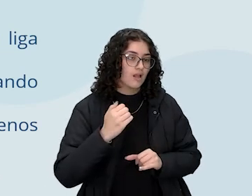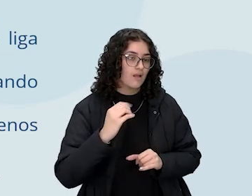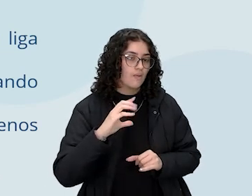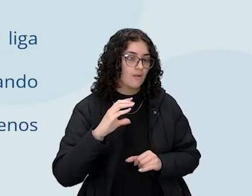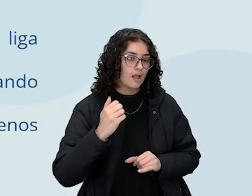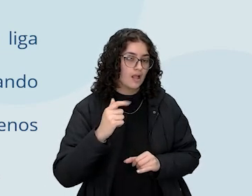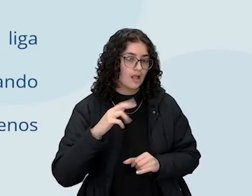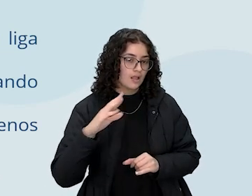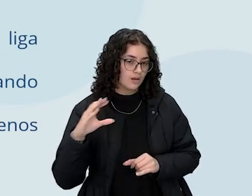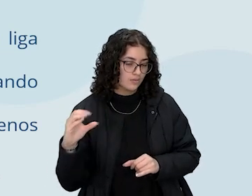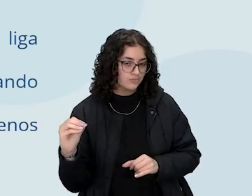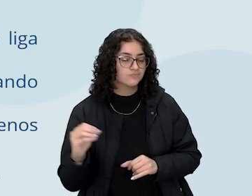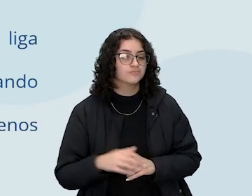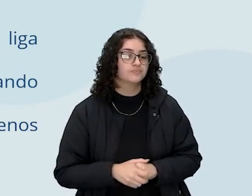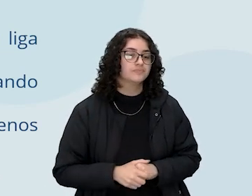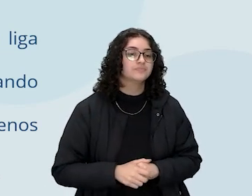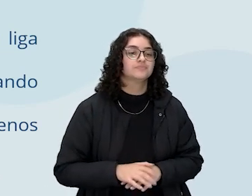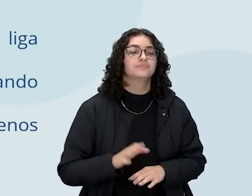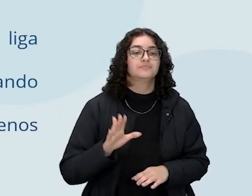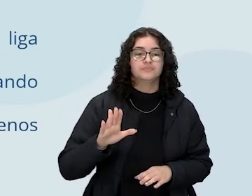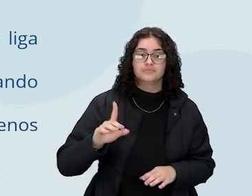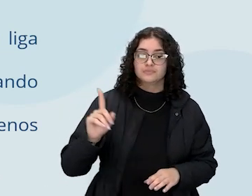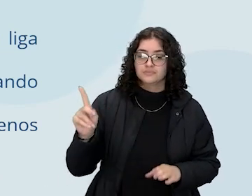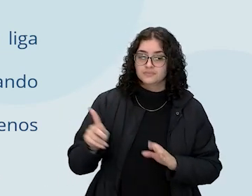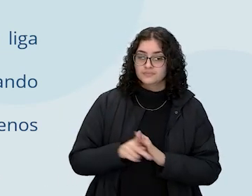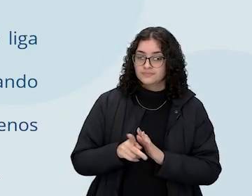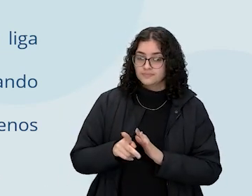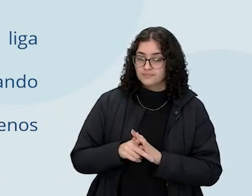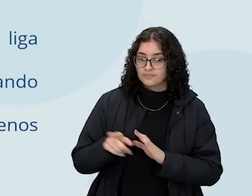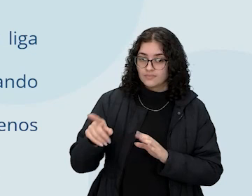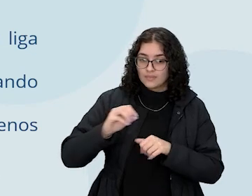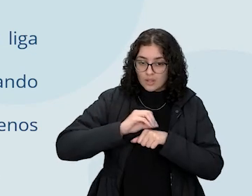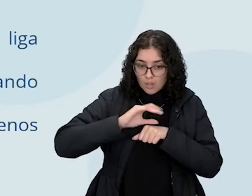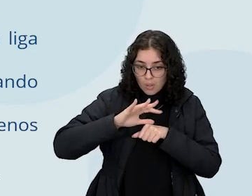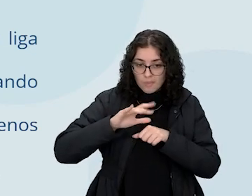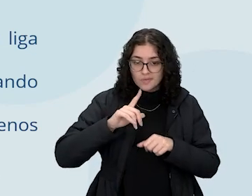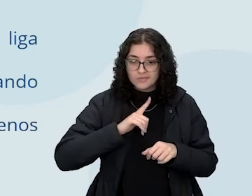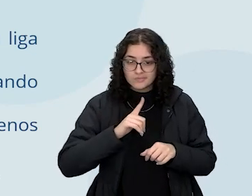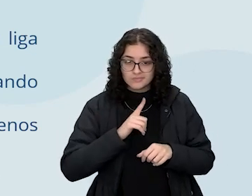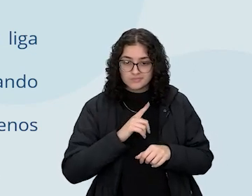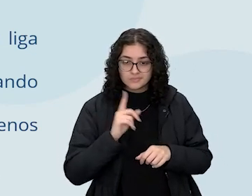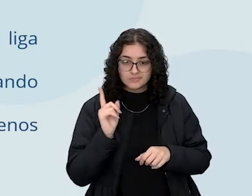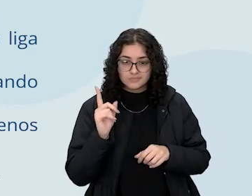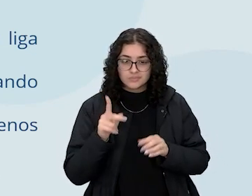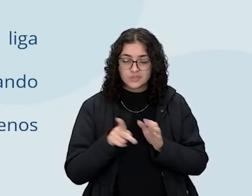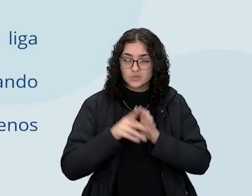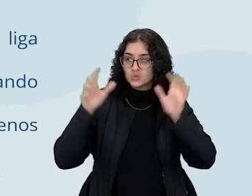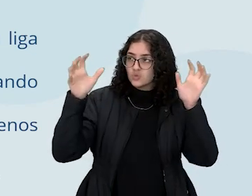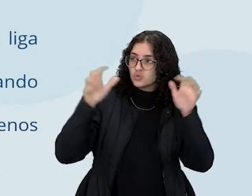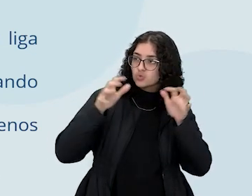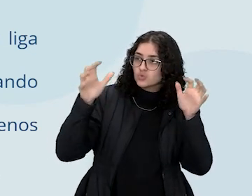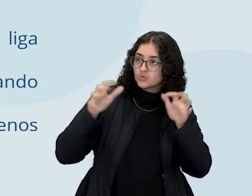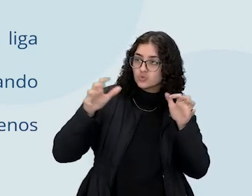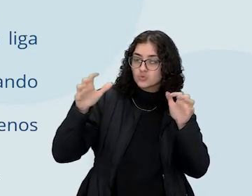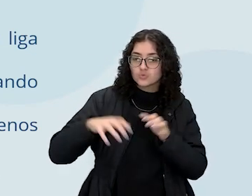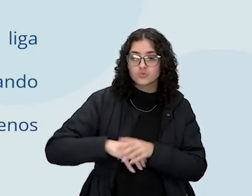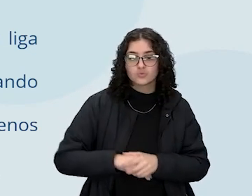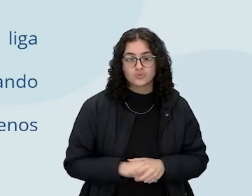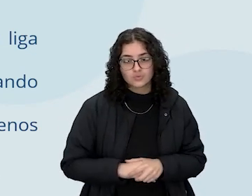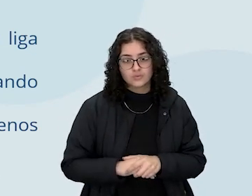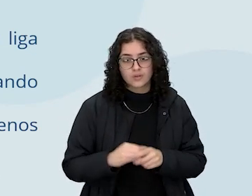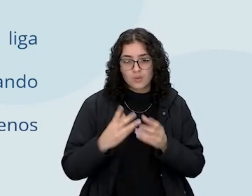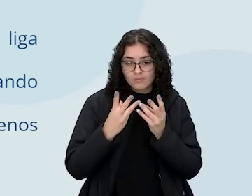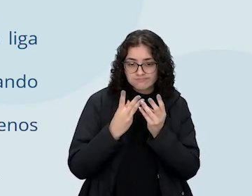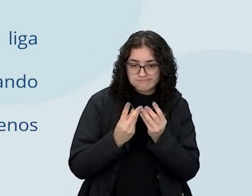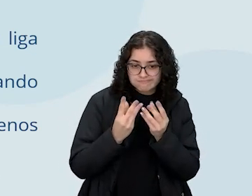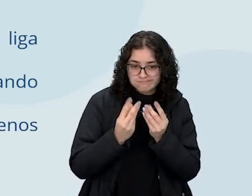lá. Solubilização do alumínio ocorrendo a sua lixiviação pela chuva. Vai